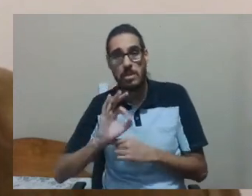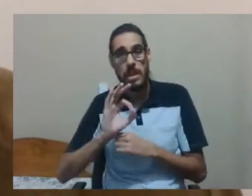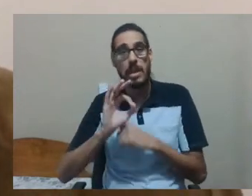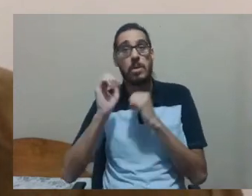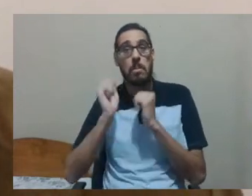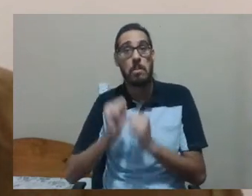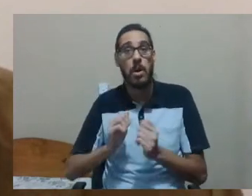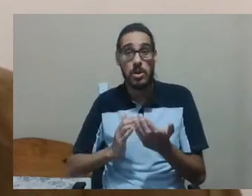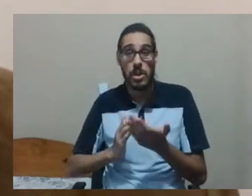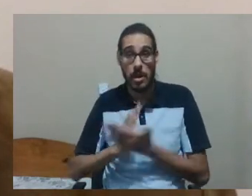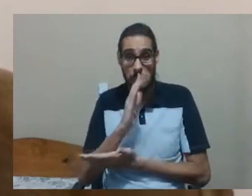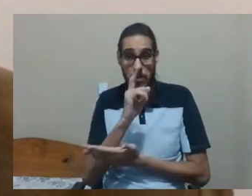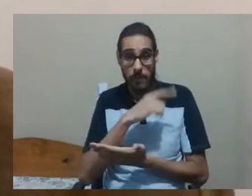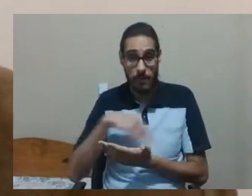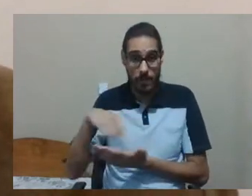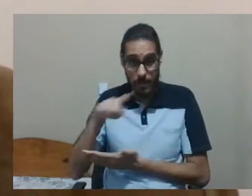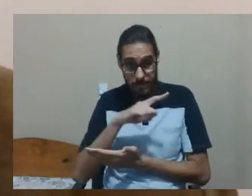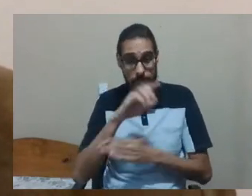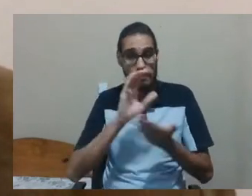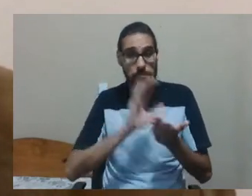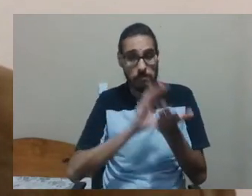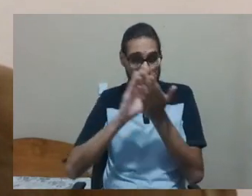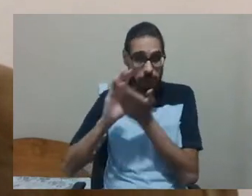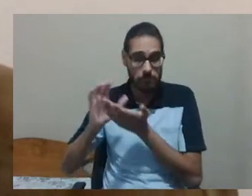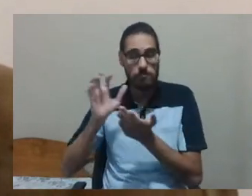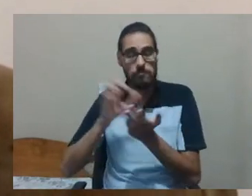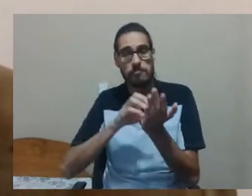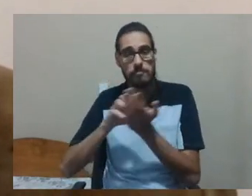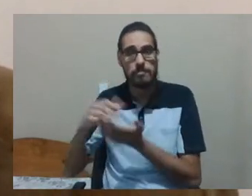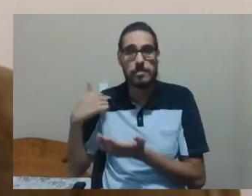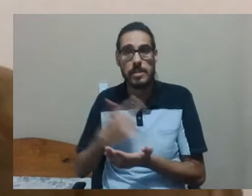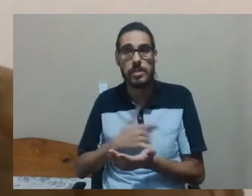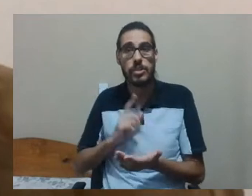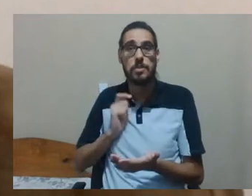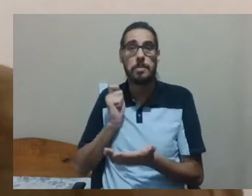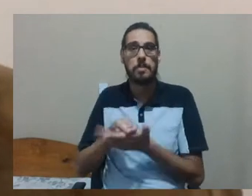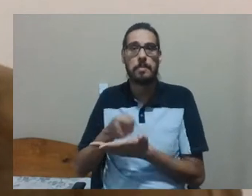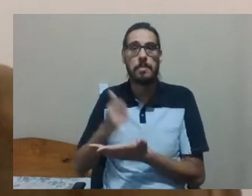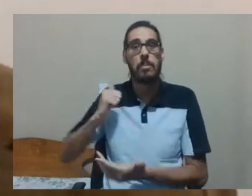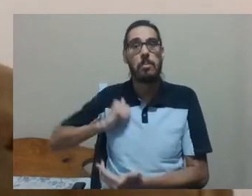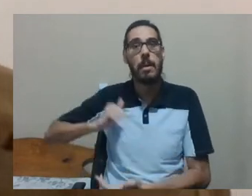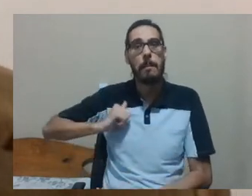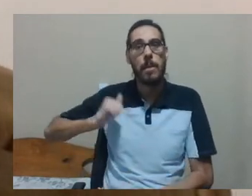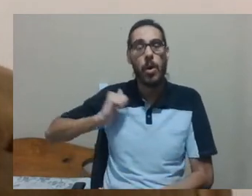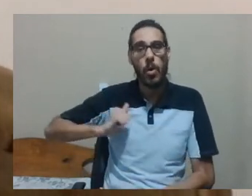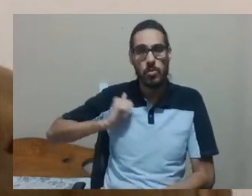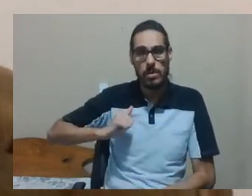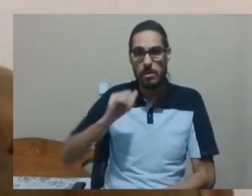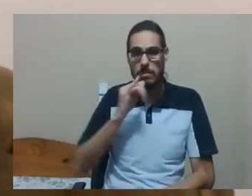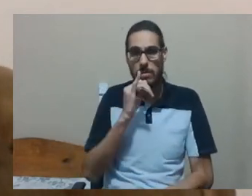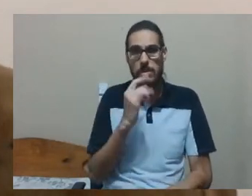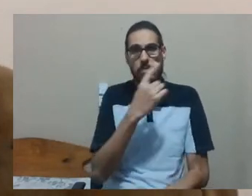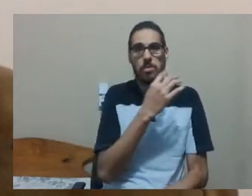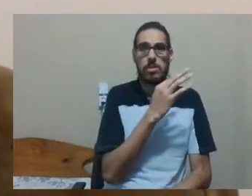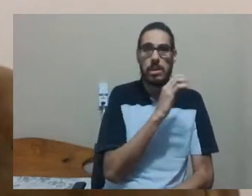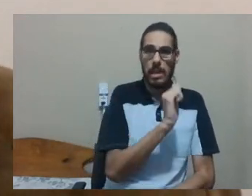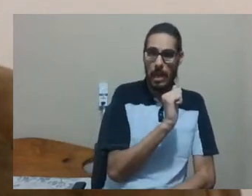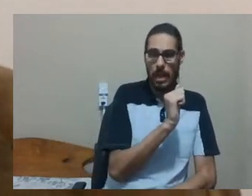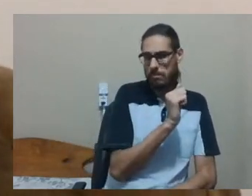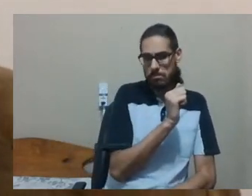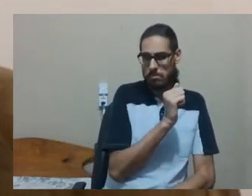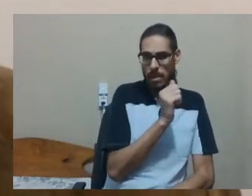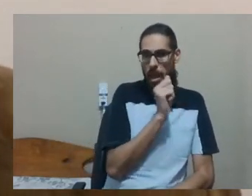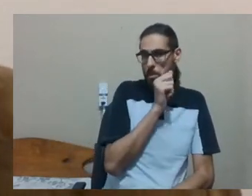os departamentos estiverem de acordo, nós possamos pagar uma bolsa ou para o técnico que se aposentou e quer continuar ou para que a